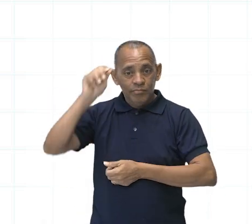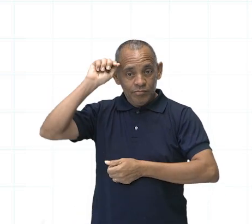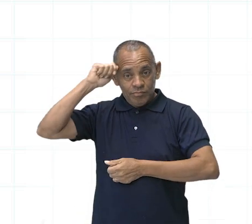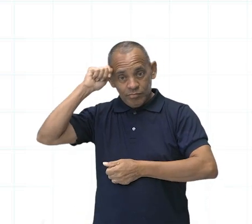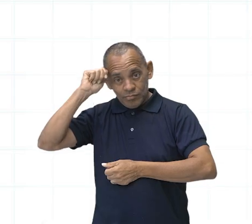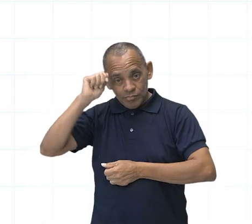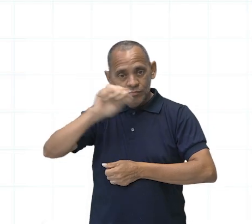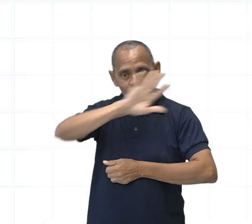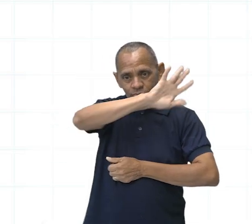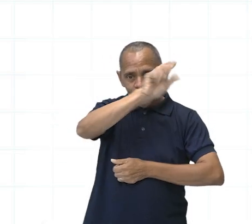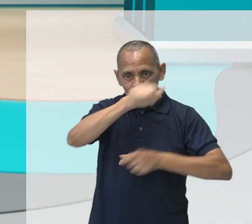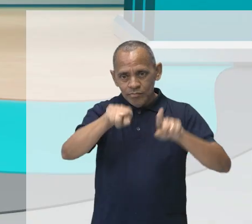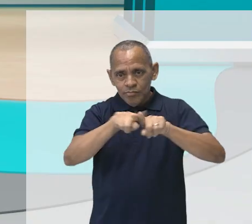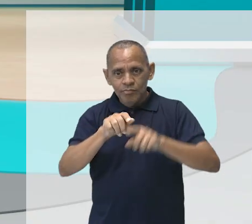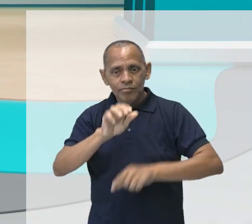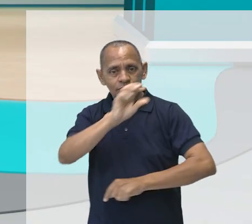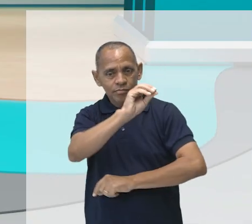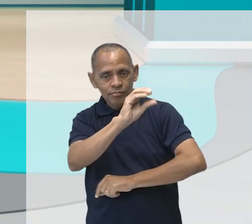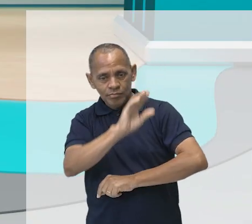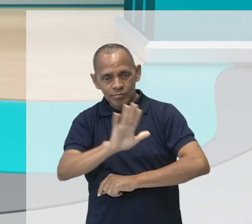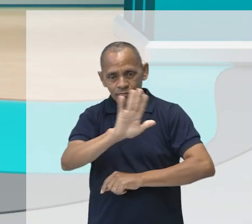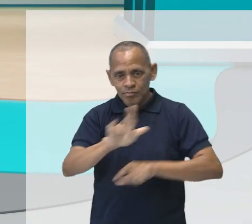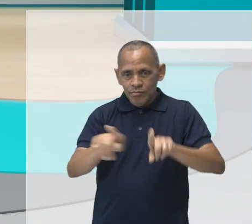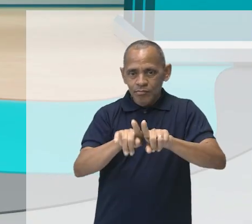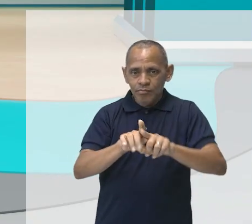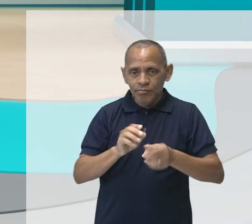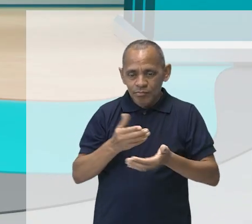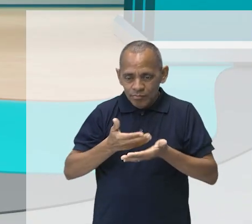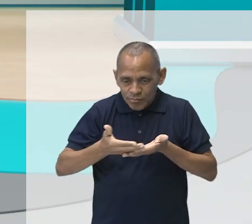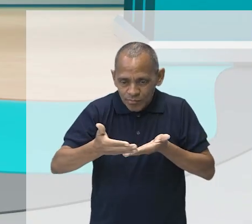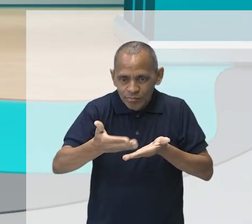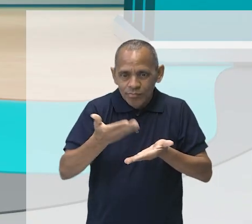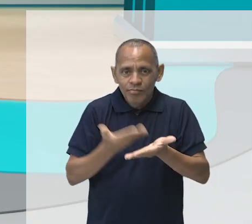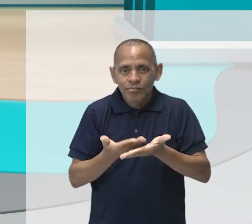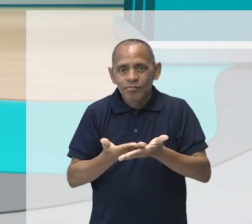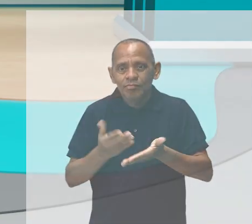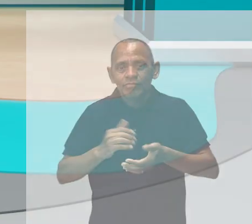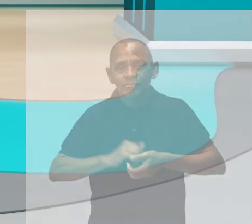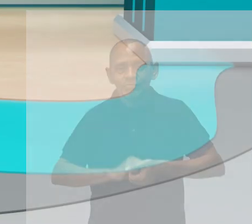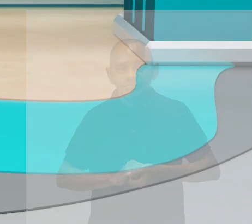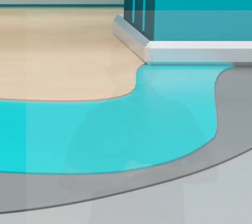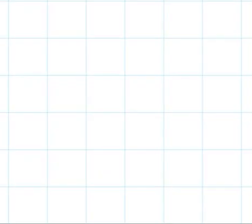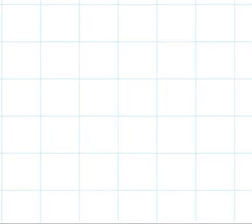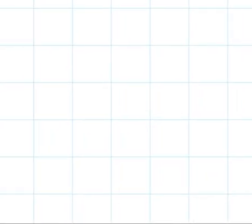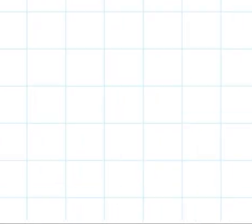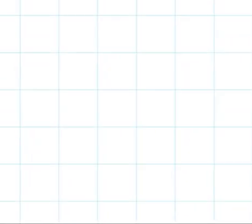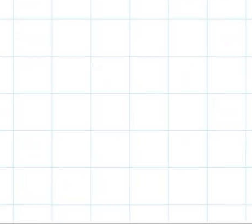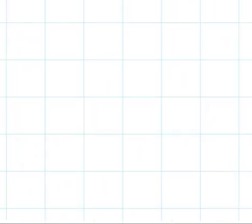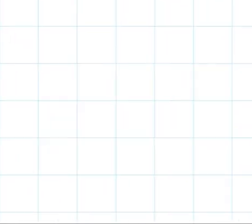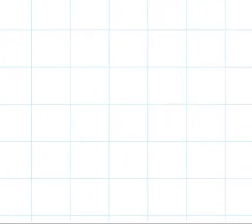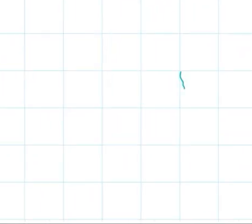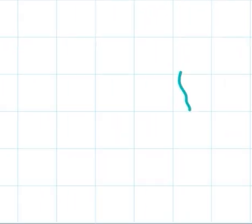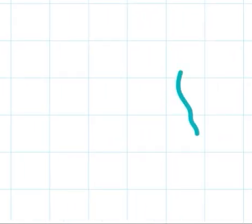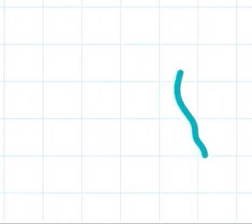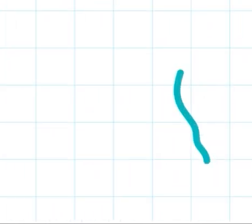e Oceania. Então, let's get started. Vamos começar.